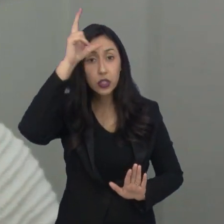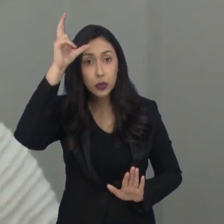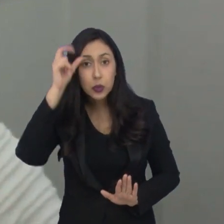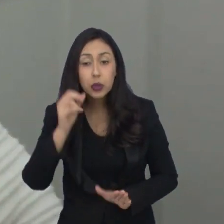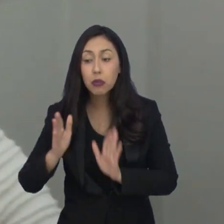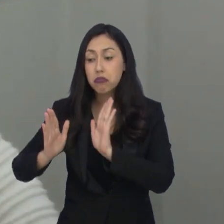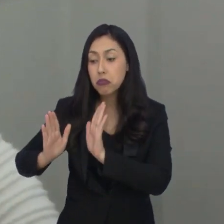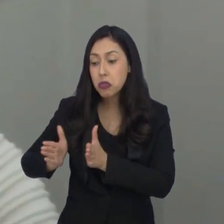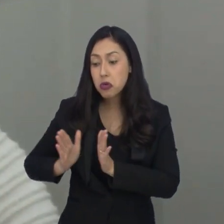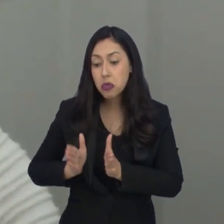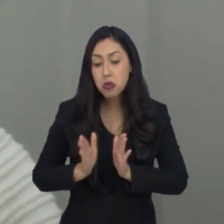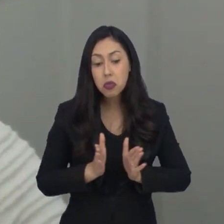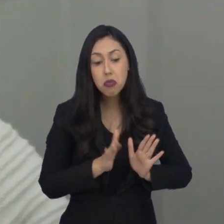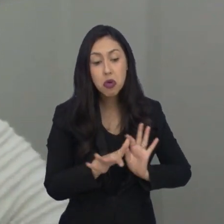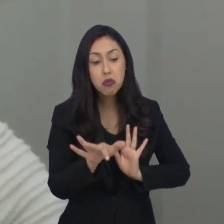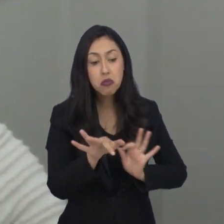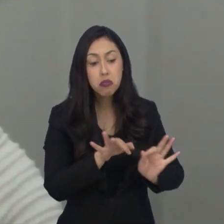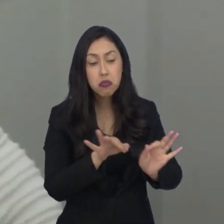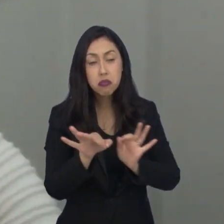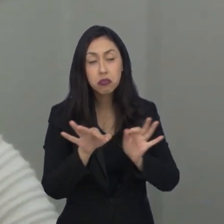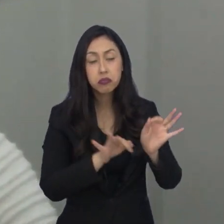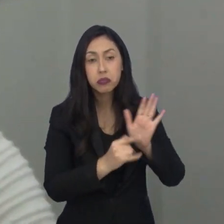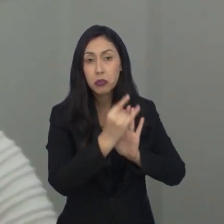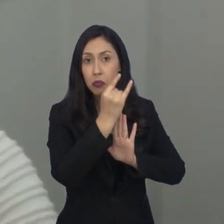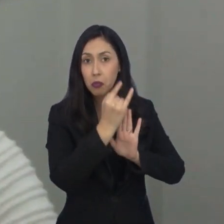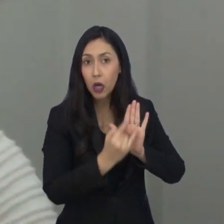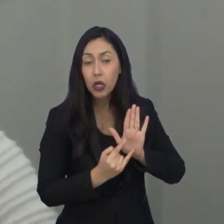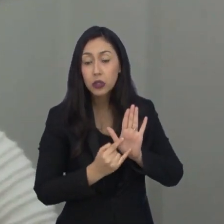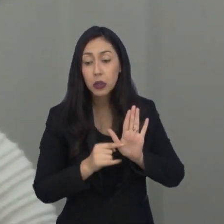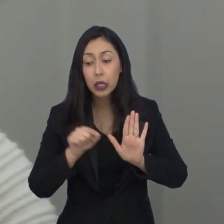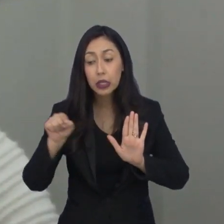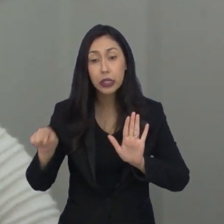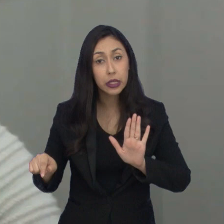regularizando o imóvel da S, eles